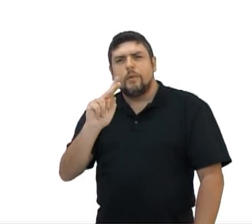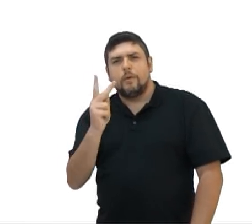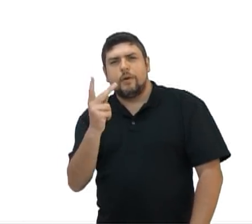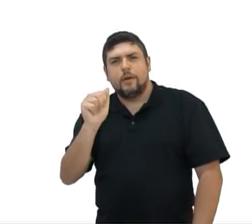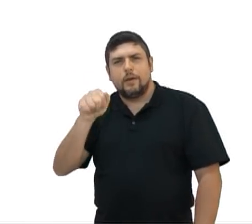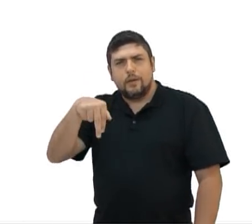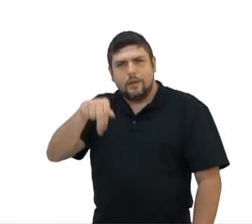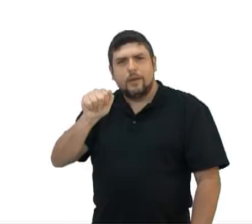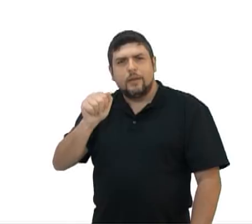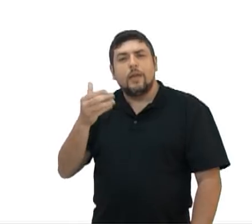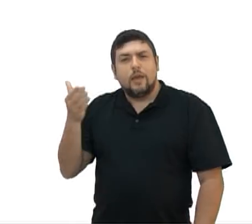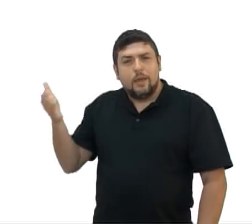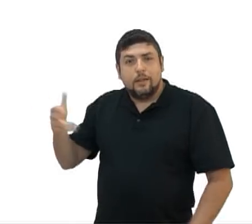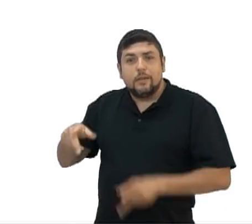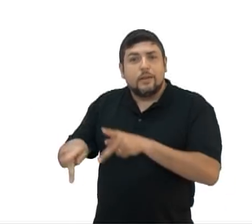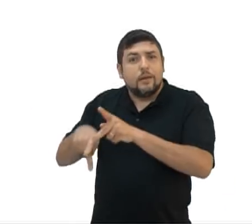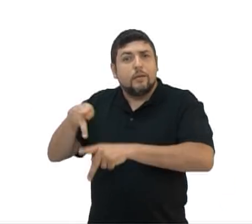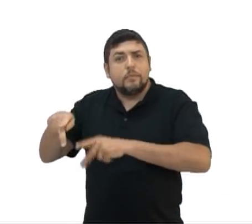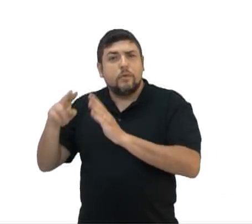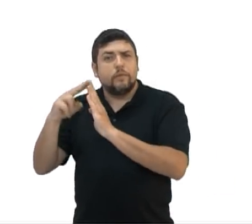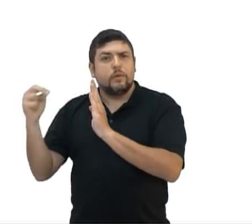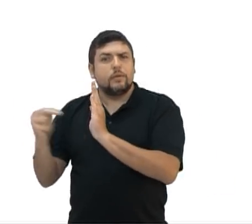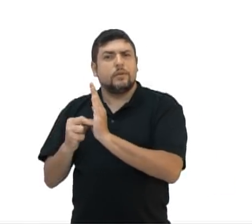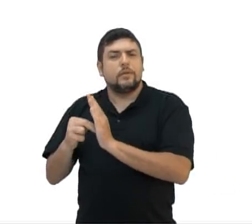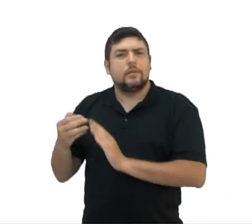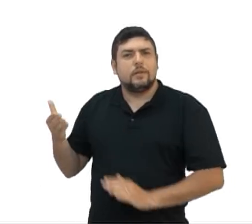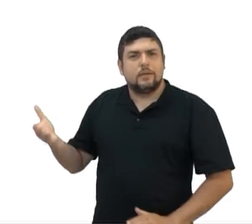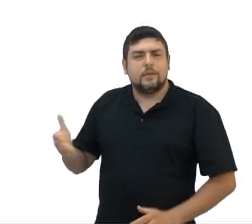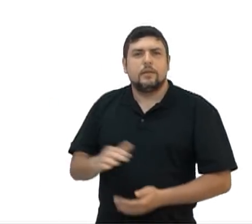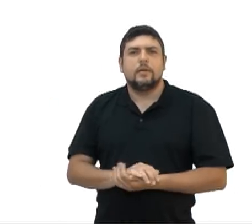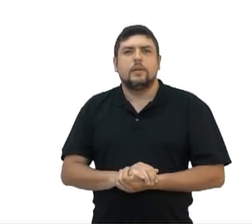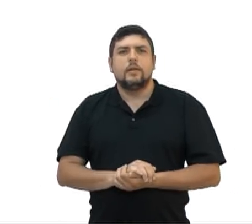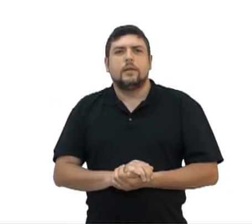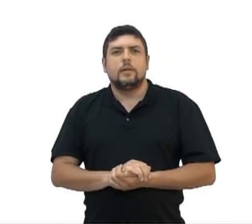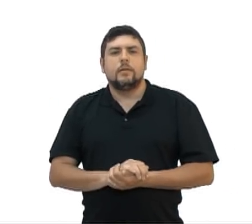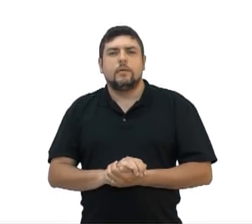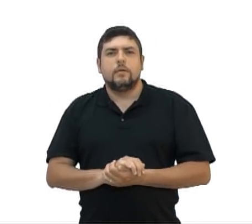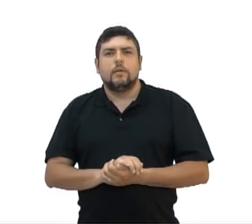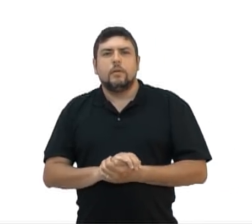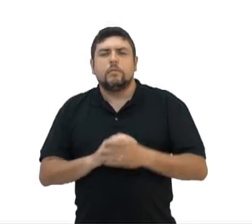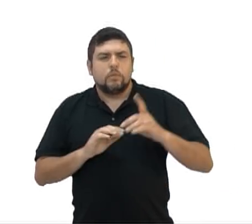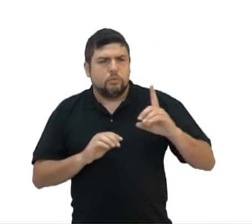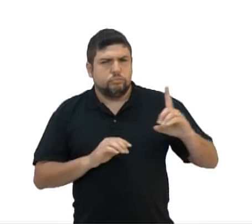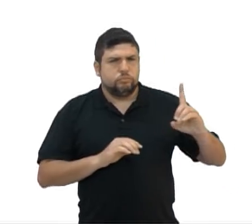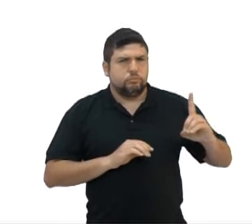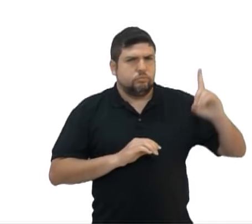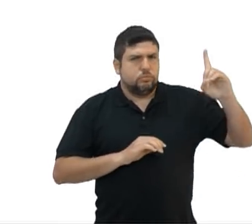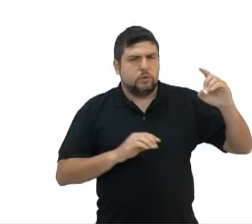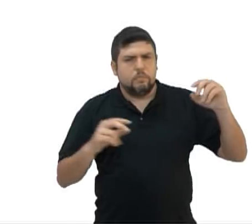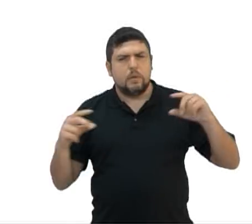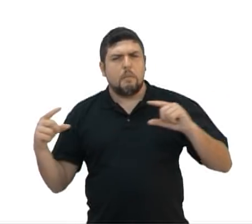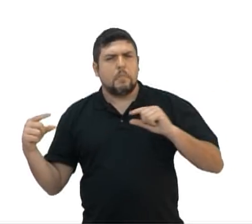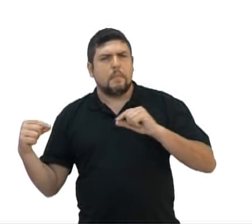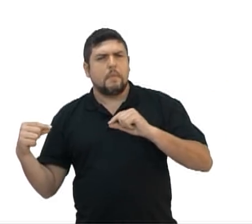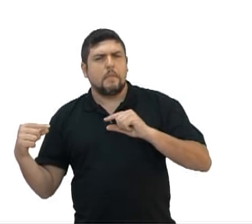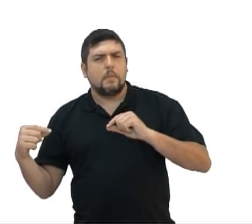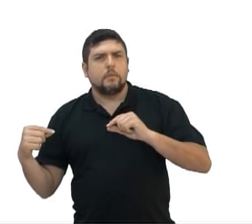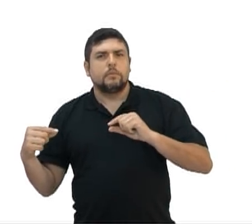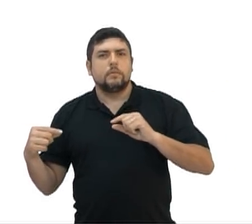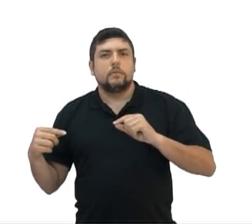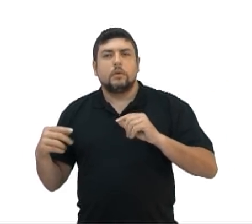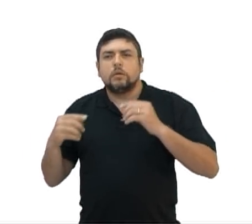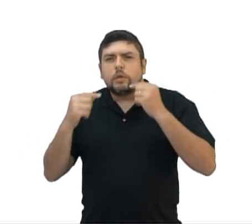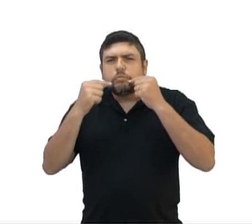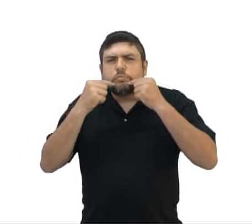é o povo maori. E aquele deus que entra em contato com ela tem as tatuagens no rosto e eles falam muito dessa